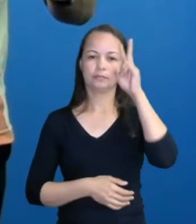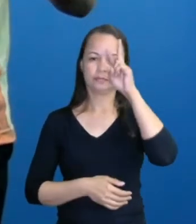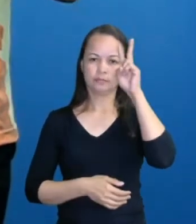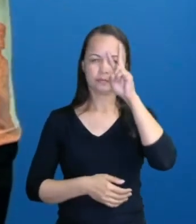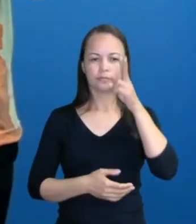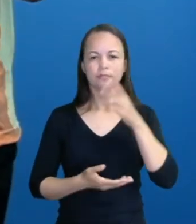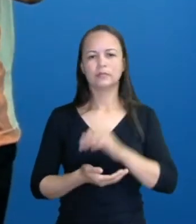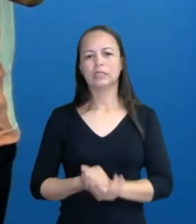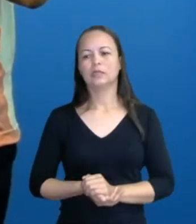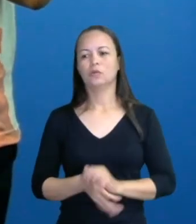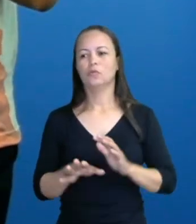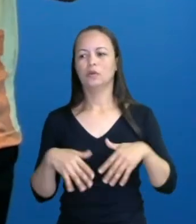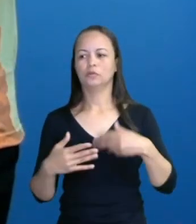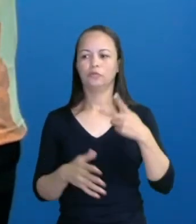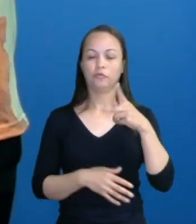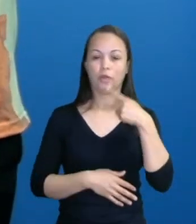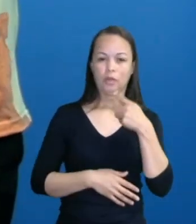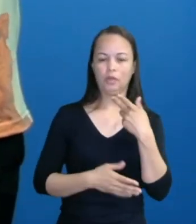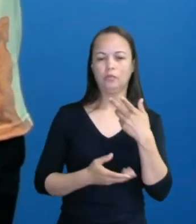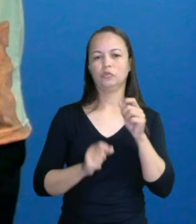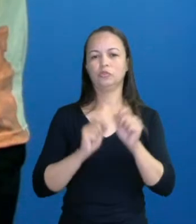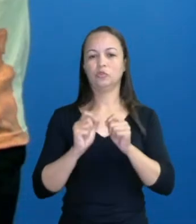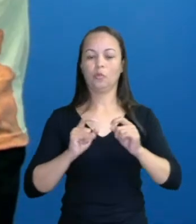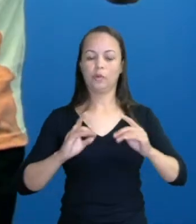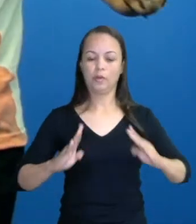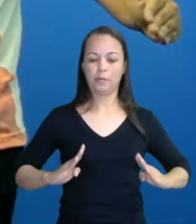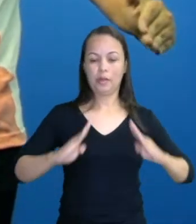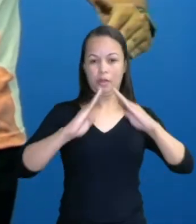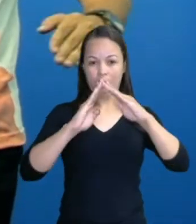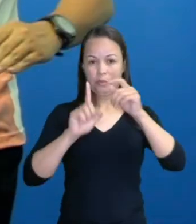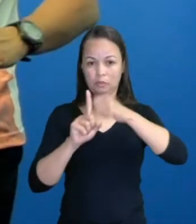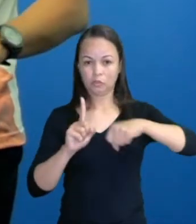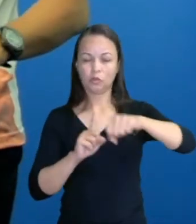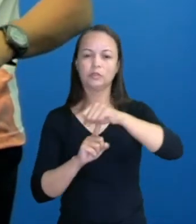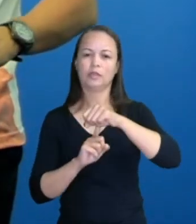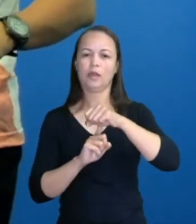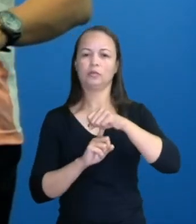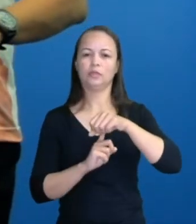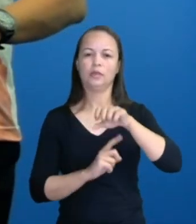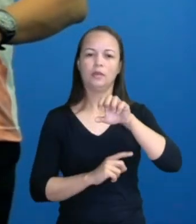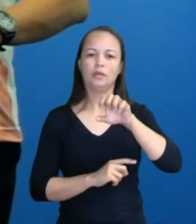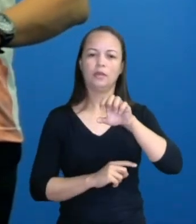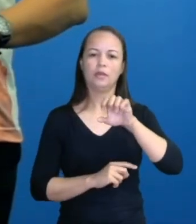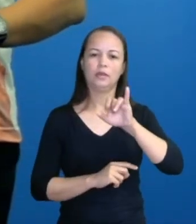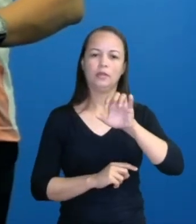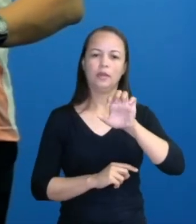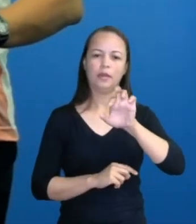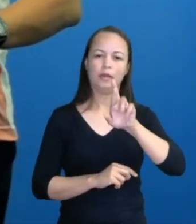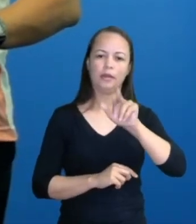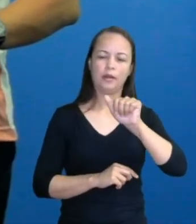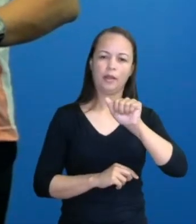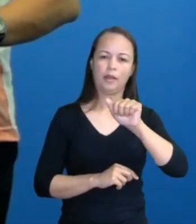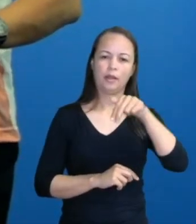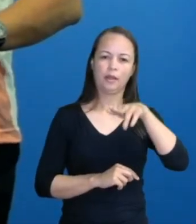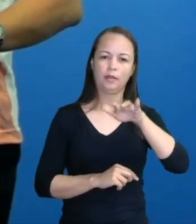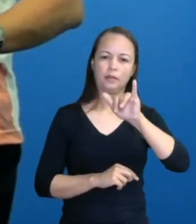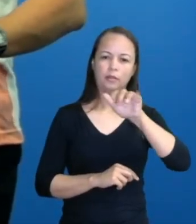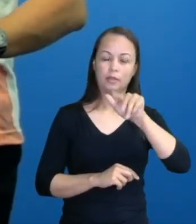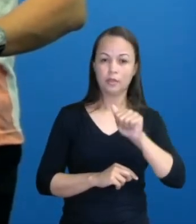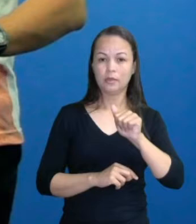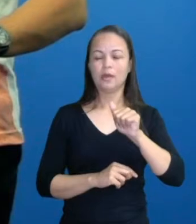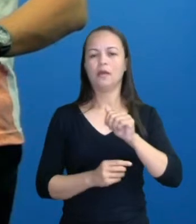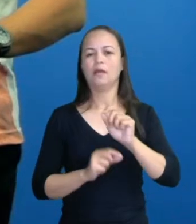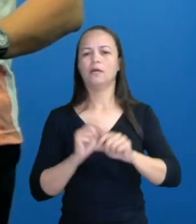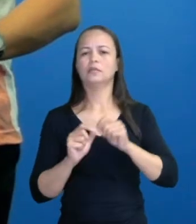que quando nós falamos sobre essa questão de pirâmide social, de hierarquia, o topo, clero,